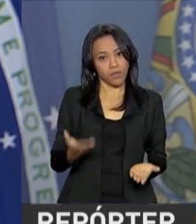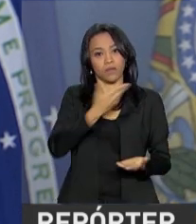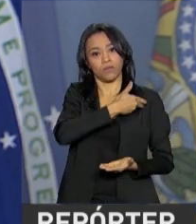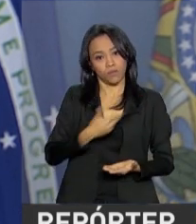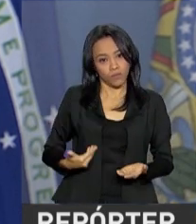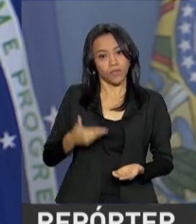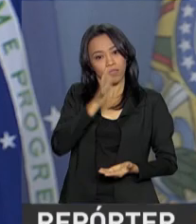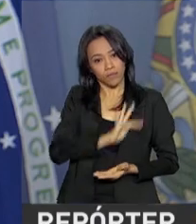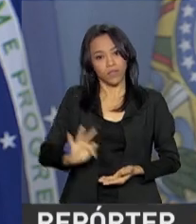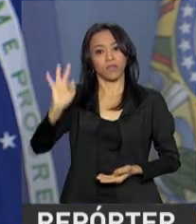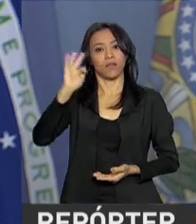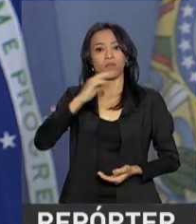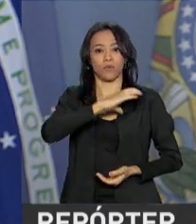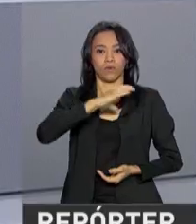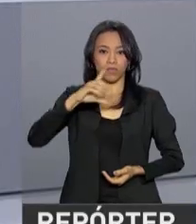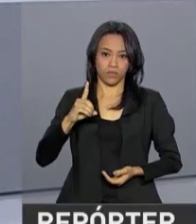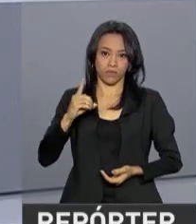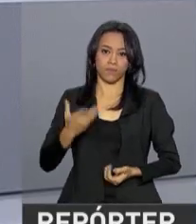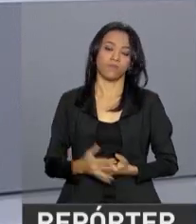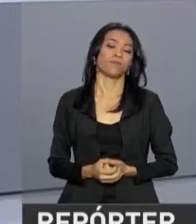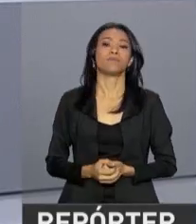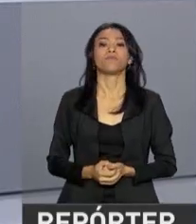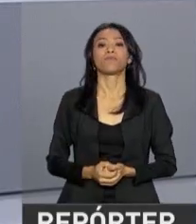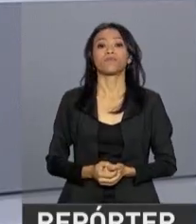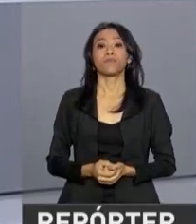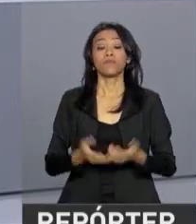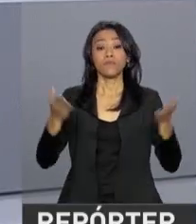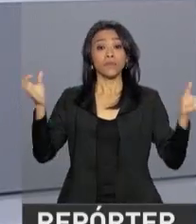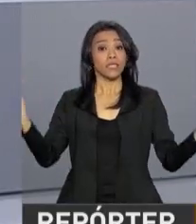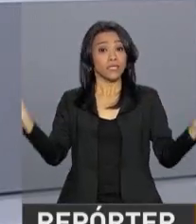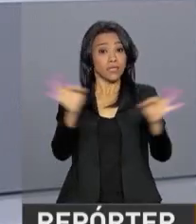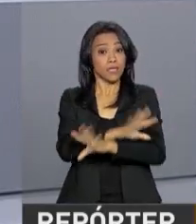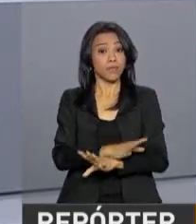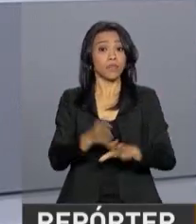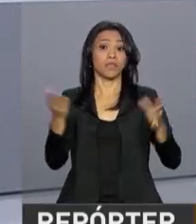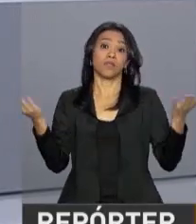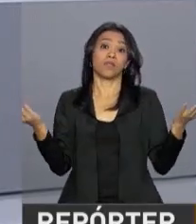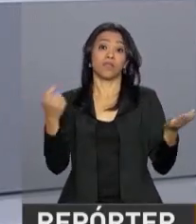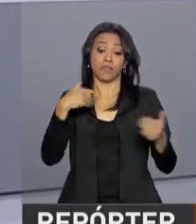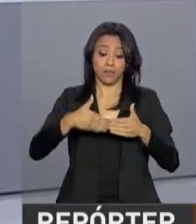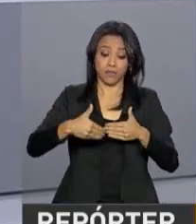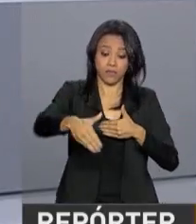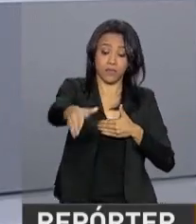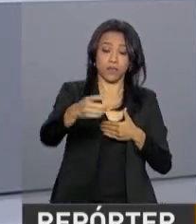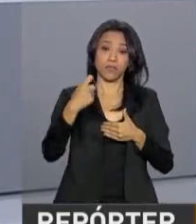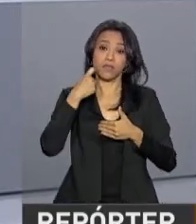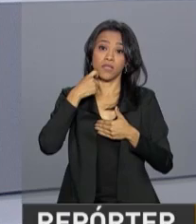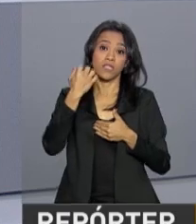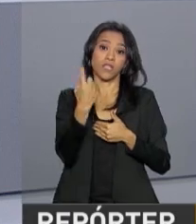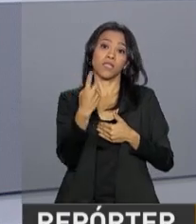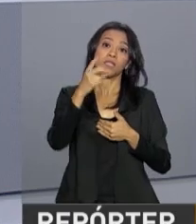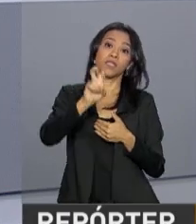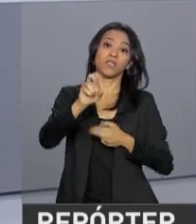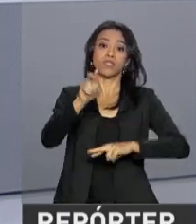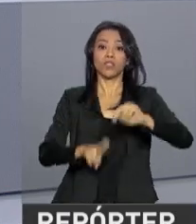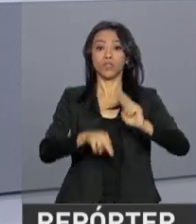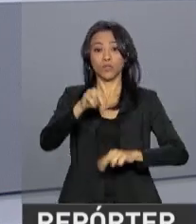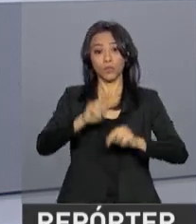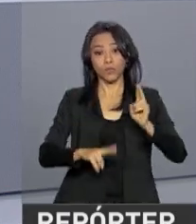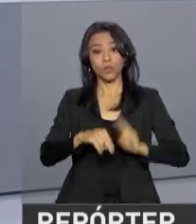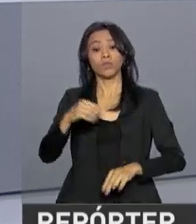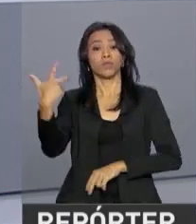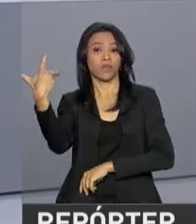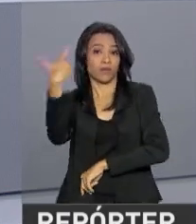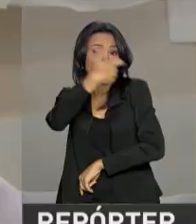na união federal termina nesta sexta-feira dia 15 de junho a campanha nacional de vacinação contra a gripe